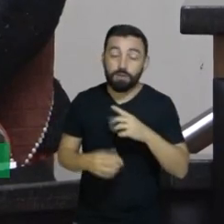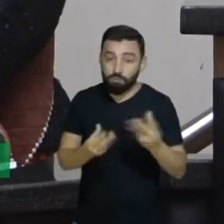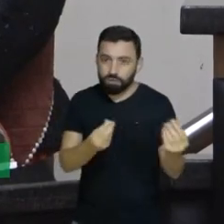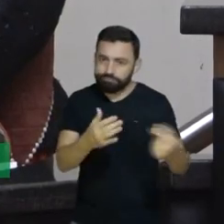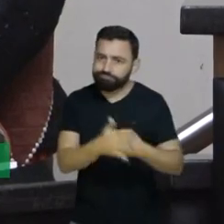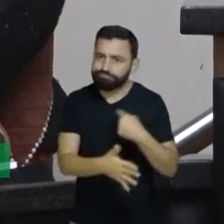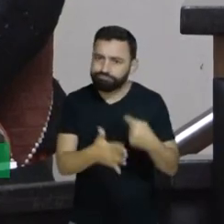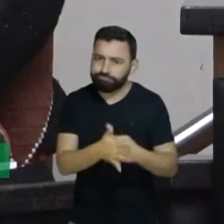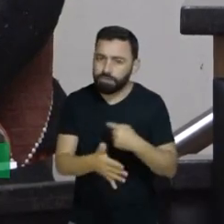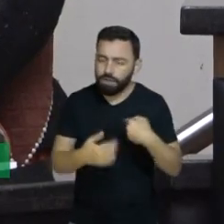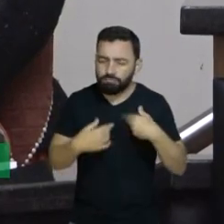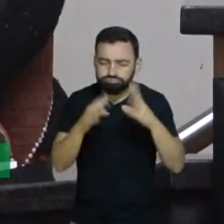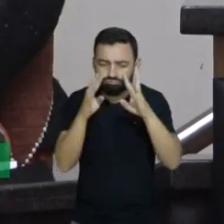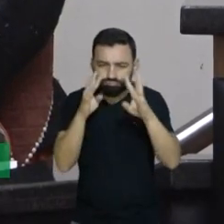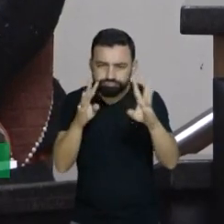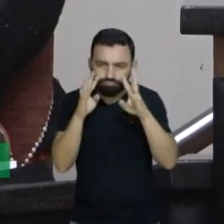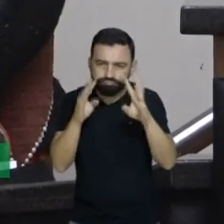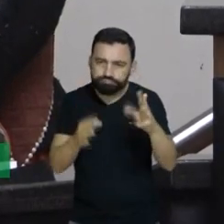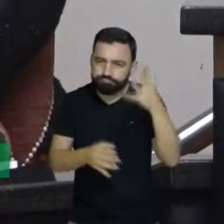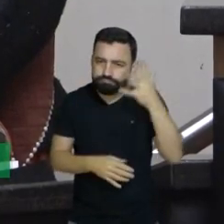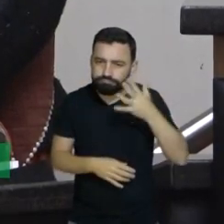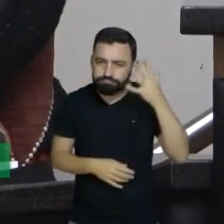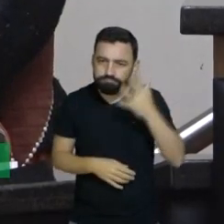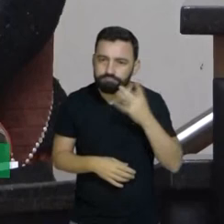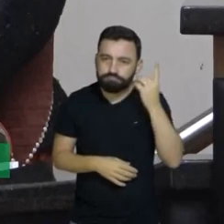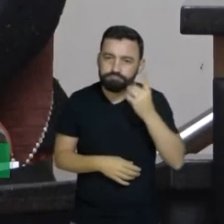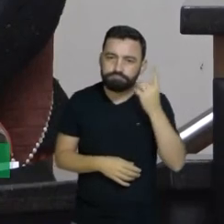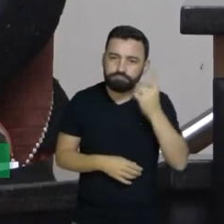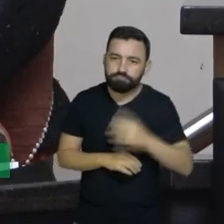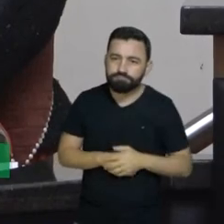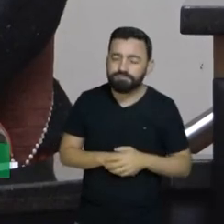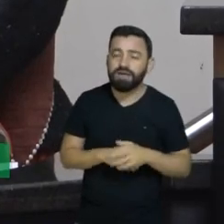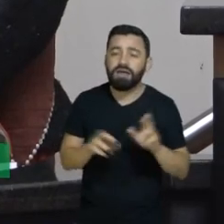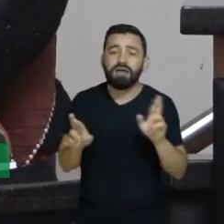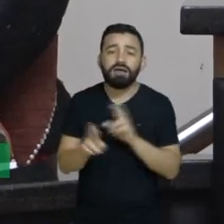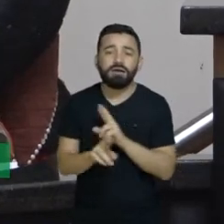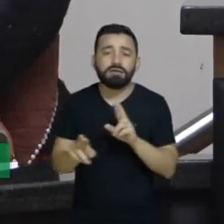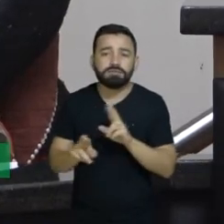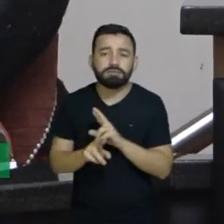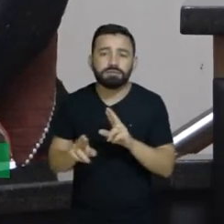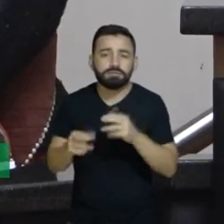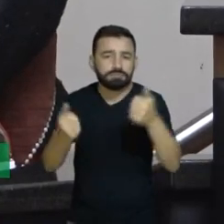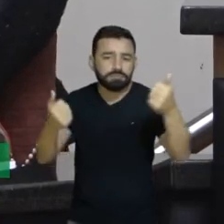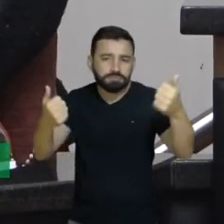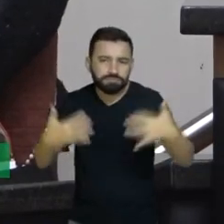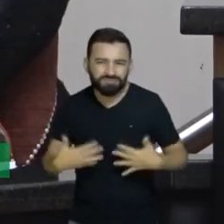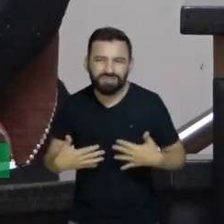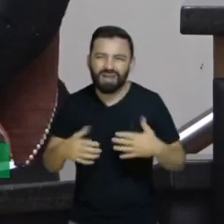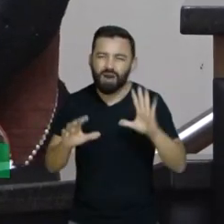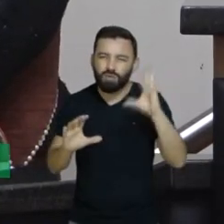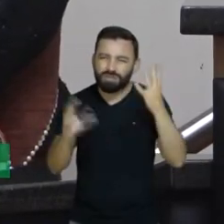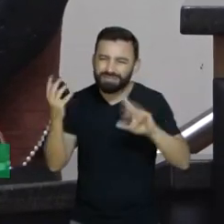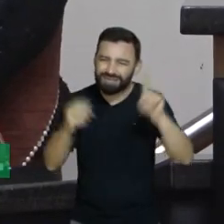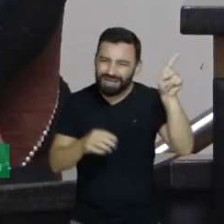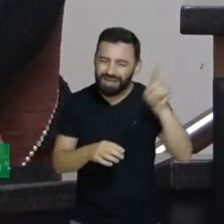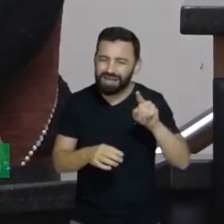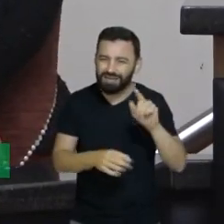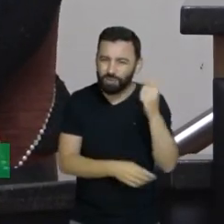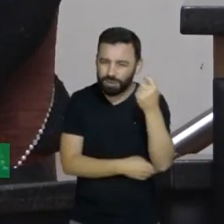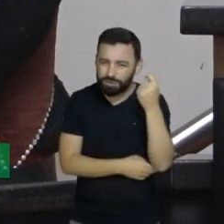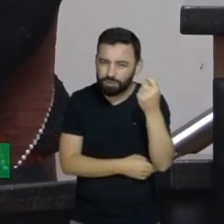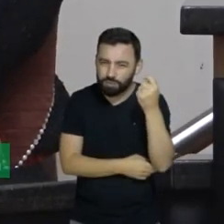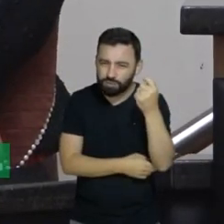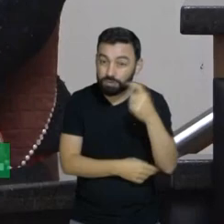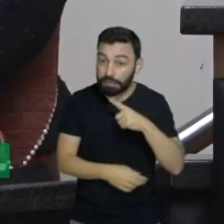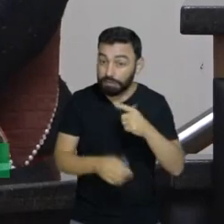estava aqui ouvindo atentamente a manifestação dos deputados, em relação ao que está acontecendo no Rio Grande do Sul. E nós tivemos